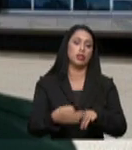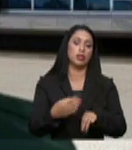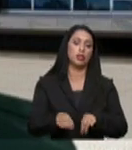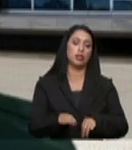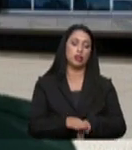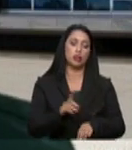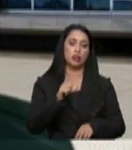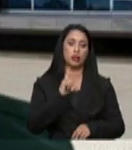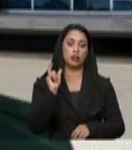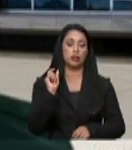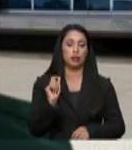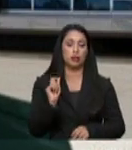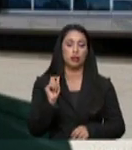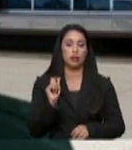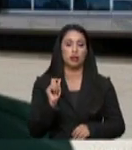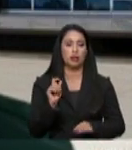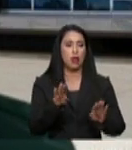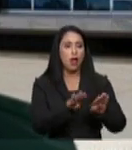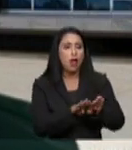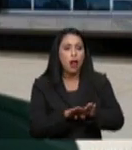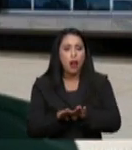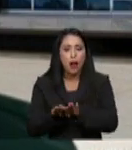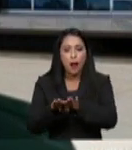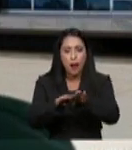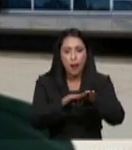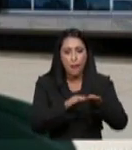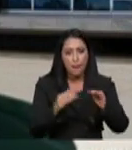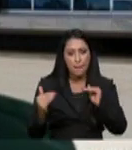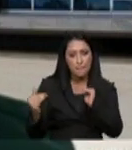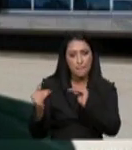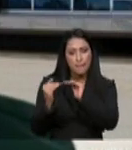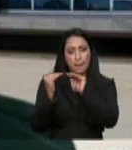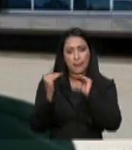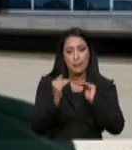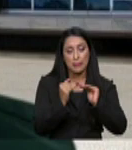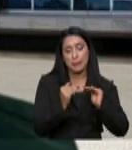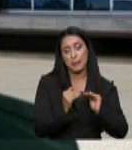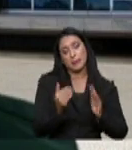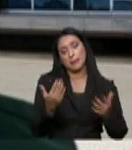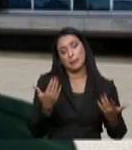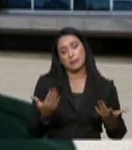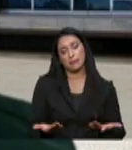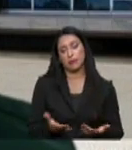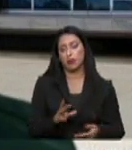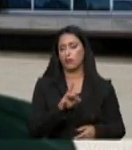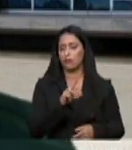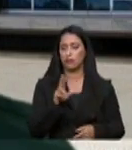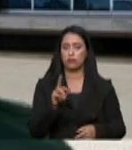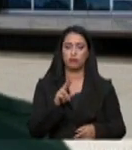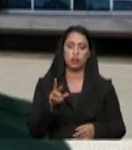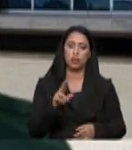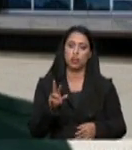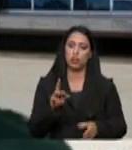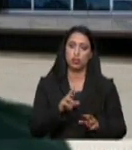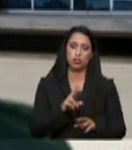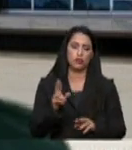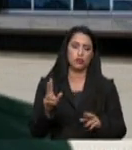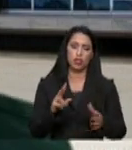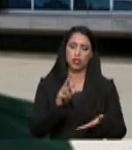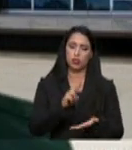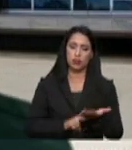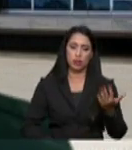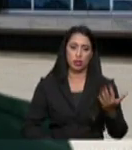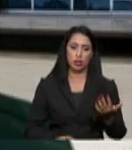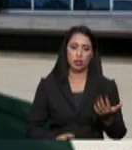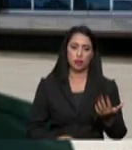uma maneira mais harmônica e nesse sentido não vou aqui de sentido eminente relator